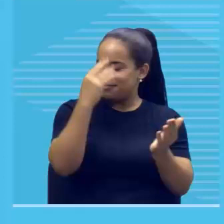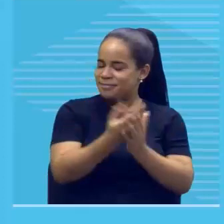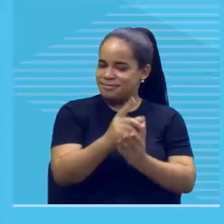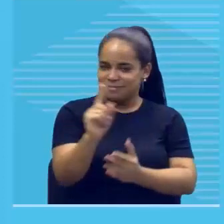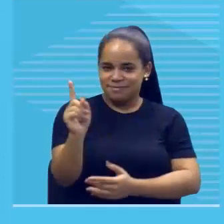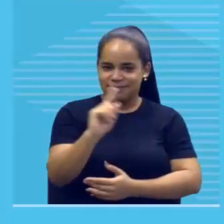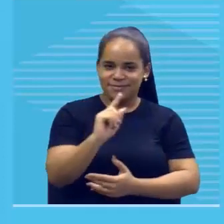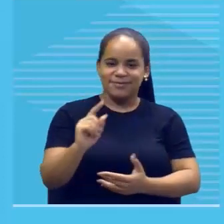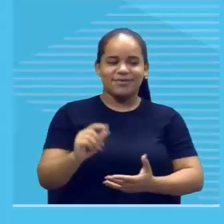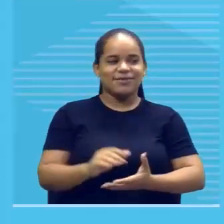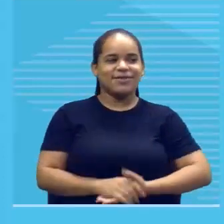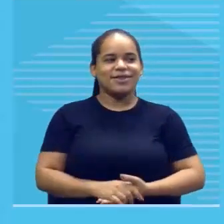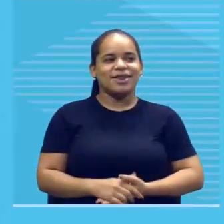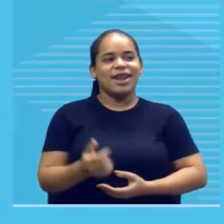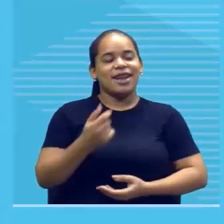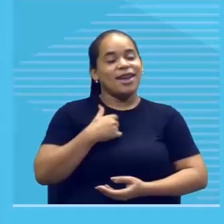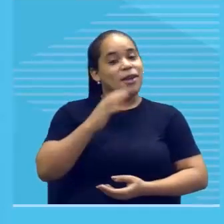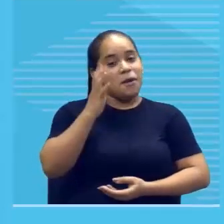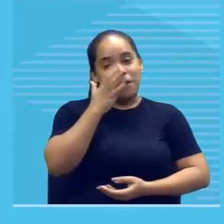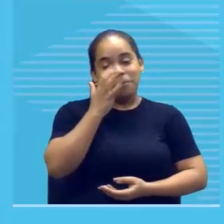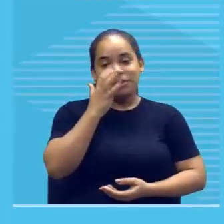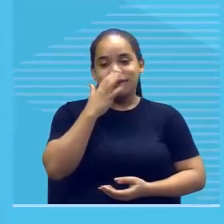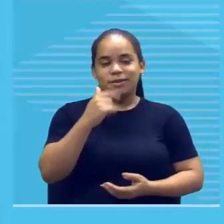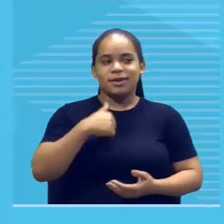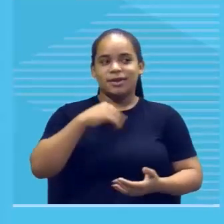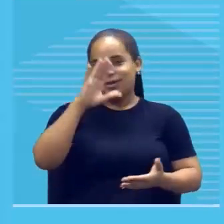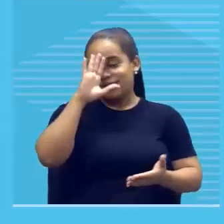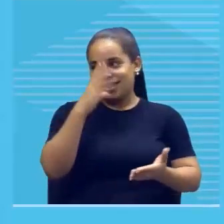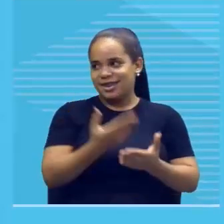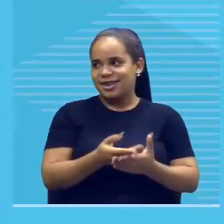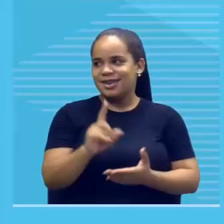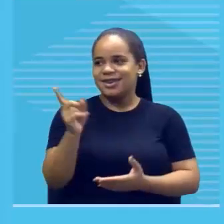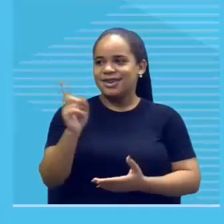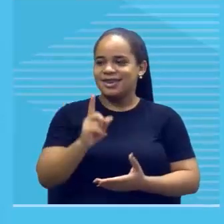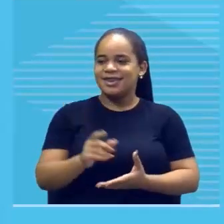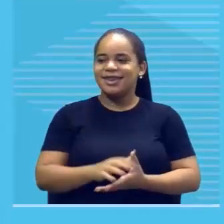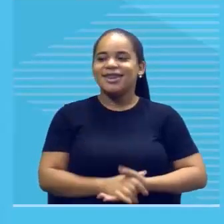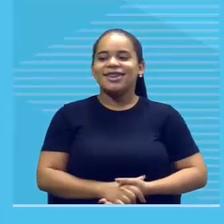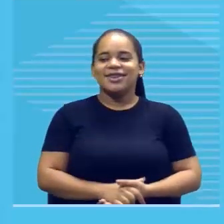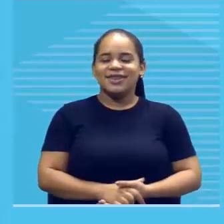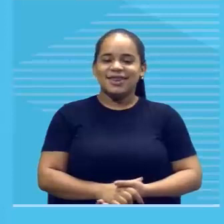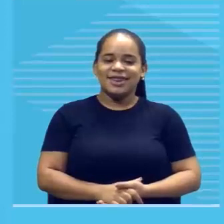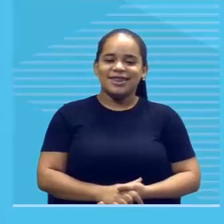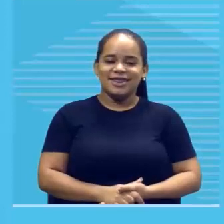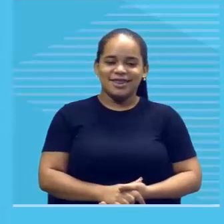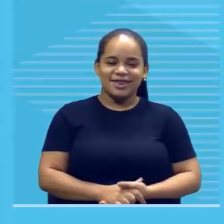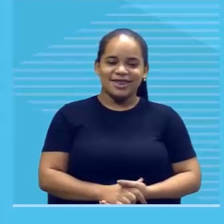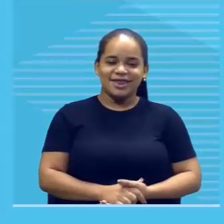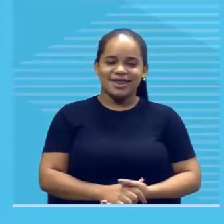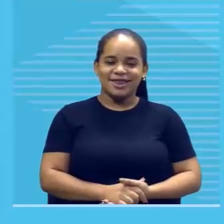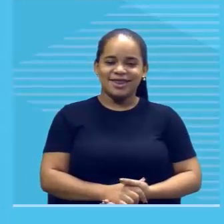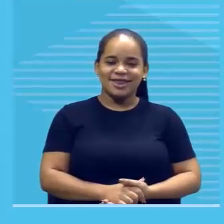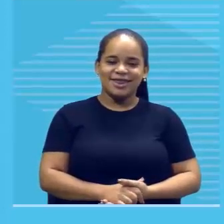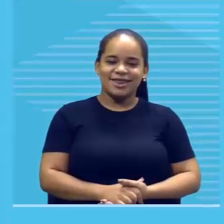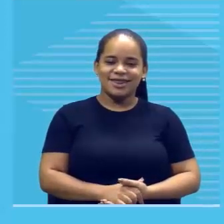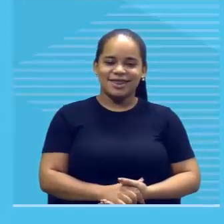acreditar eu vendo ou não acredito ai mandou a folha ali balança uma folha dizer que a rota